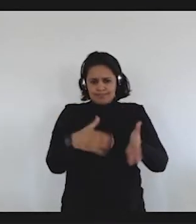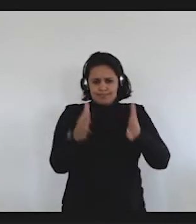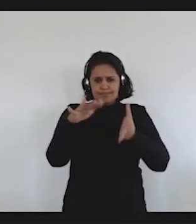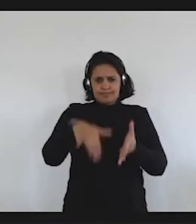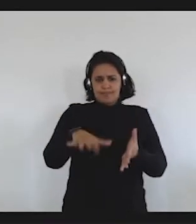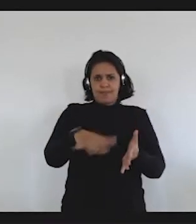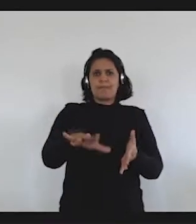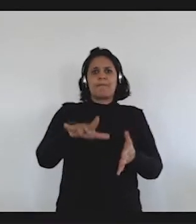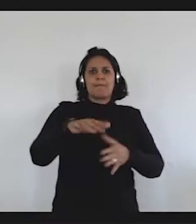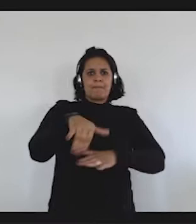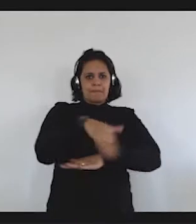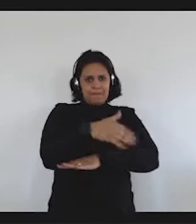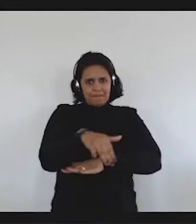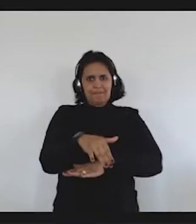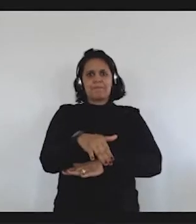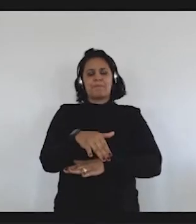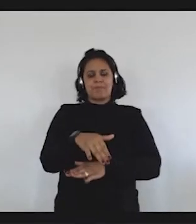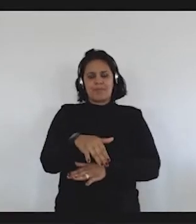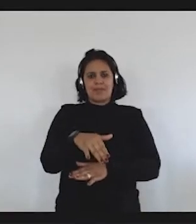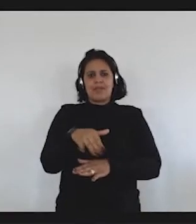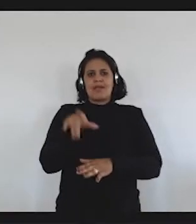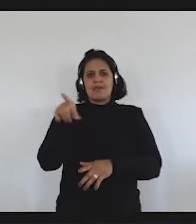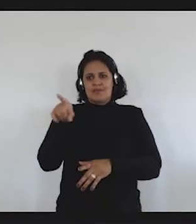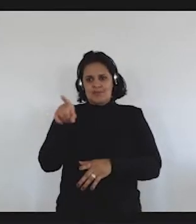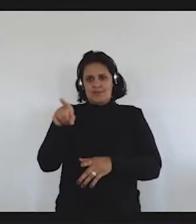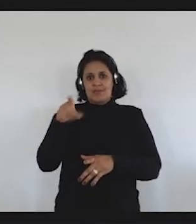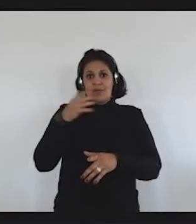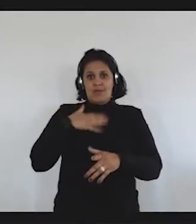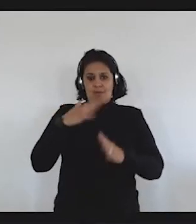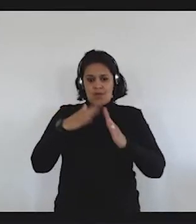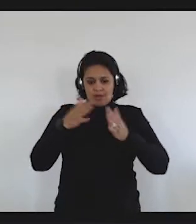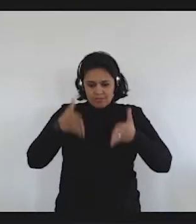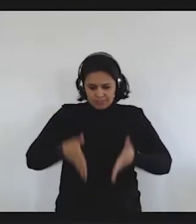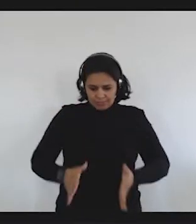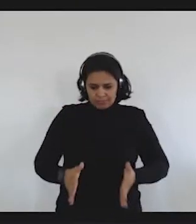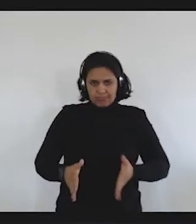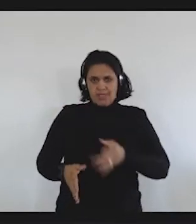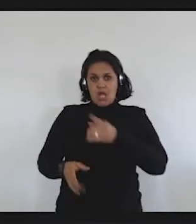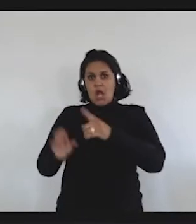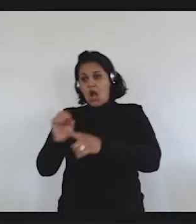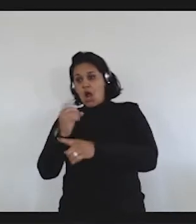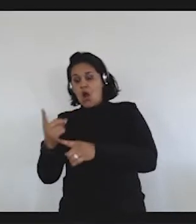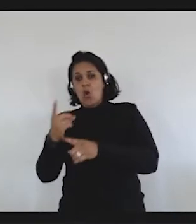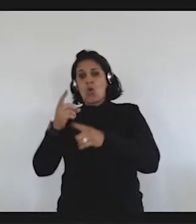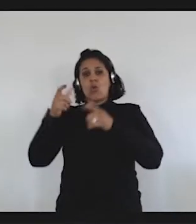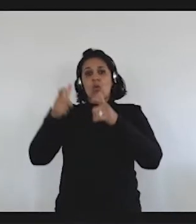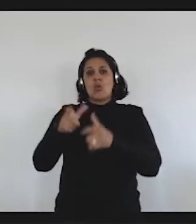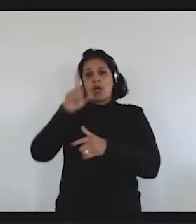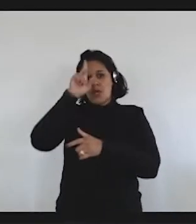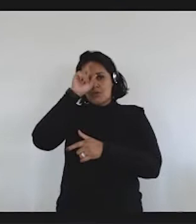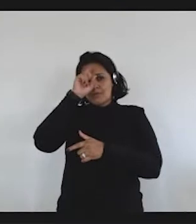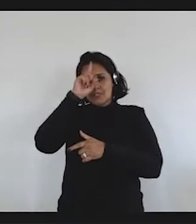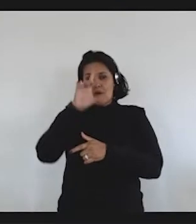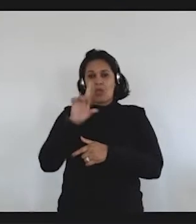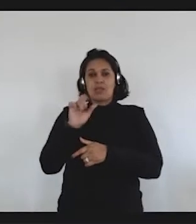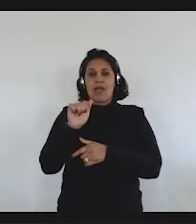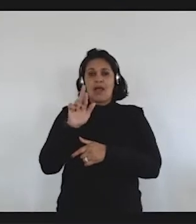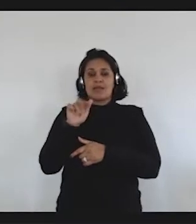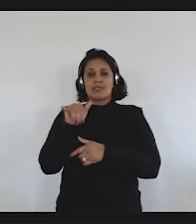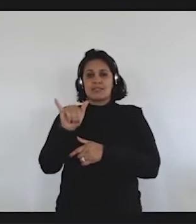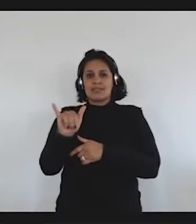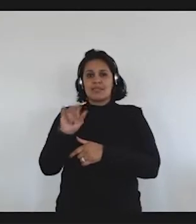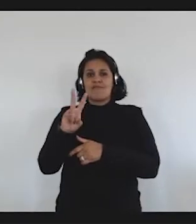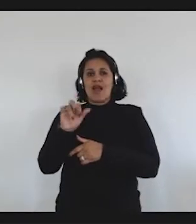em casa, certamente nasceu na maternidade Darcy Vargas, porque era a única que tinha em Porto